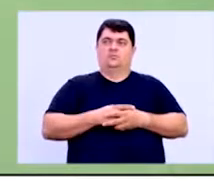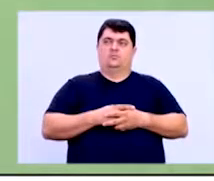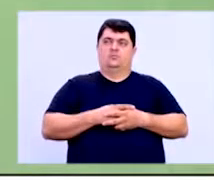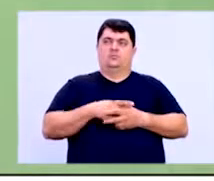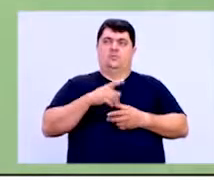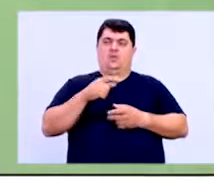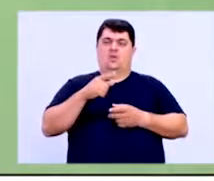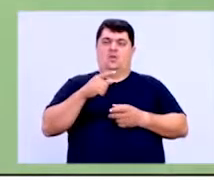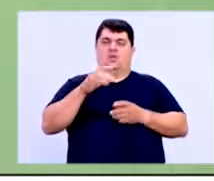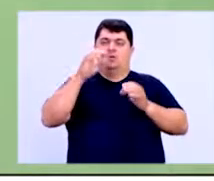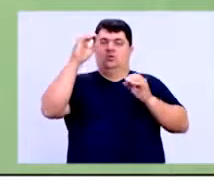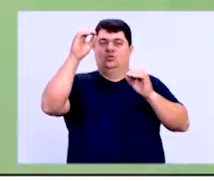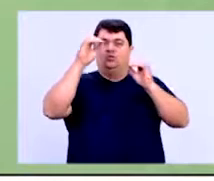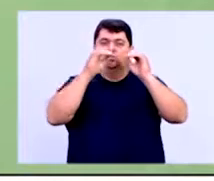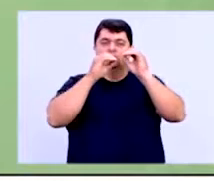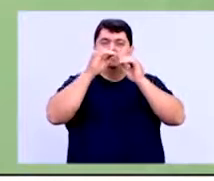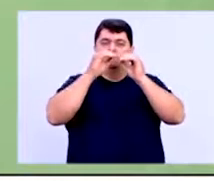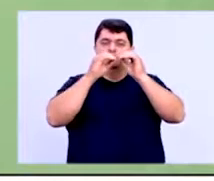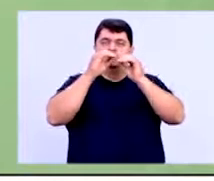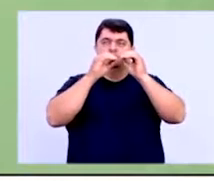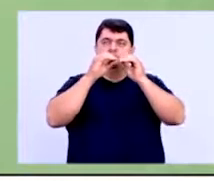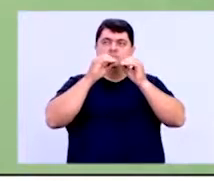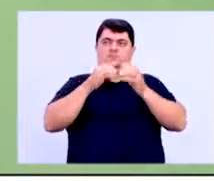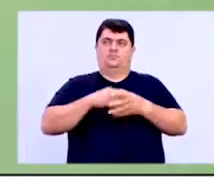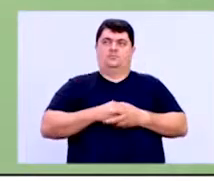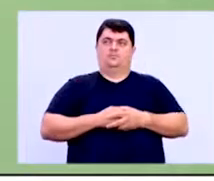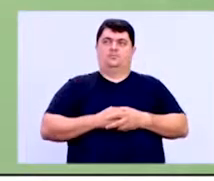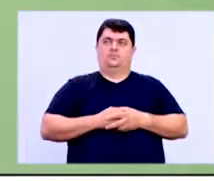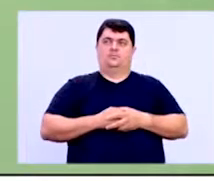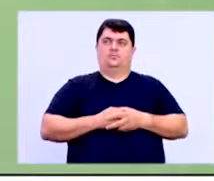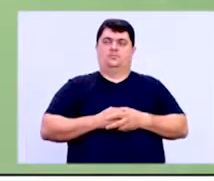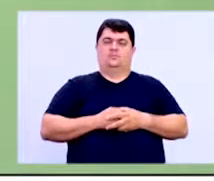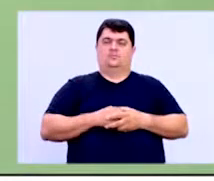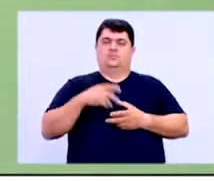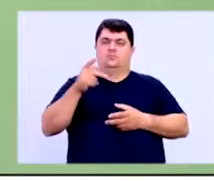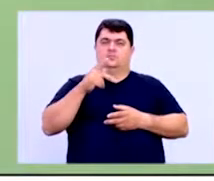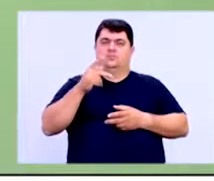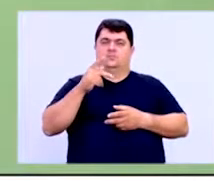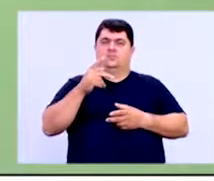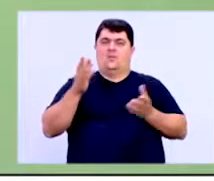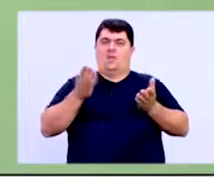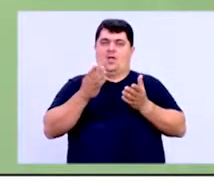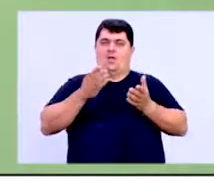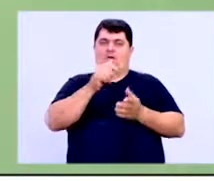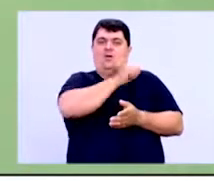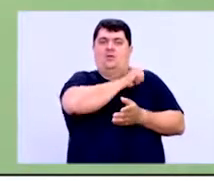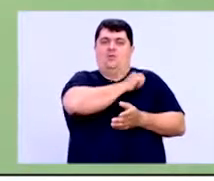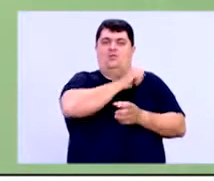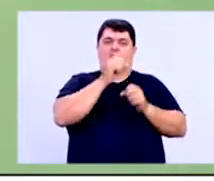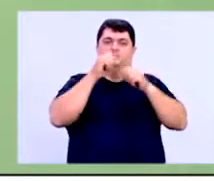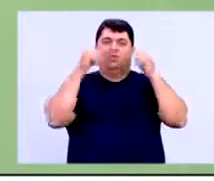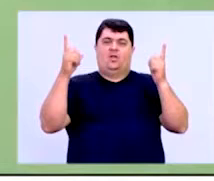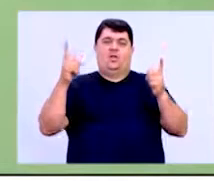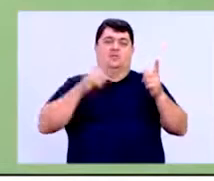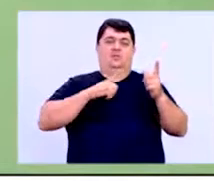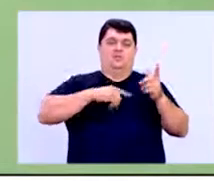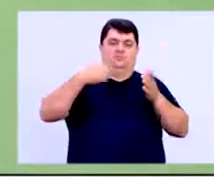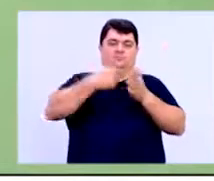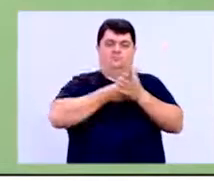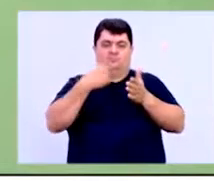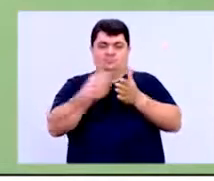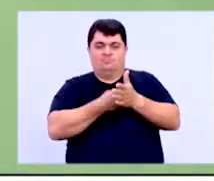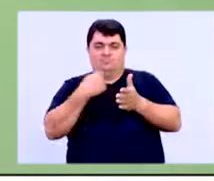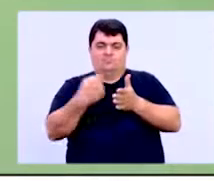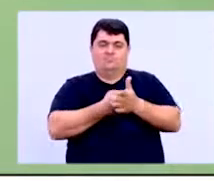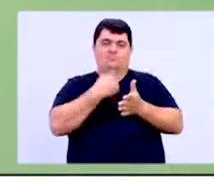o ponto de equilíbrio. Certo. Professor Luiz, agora sim os alunos estão se manifestando aqui no nosso chat,